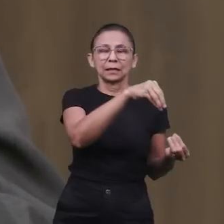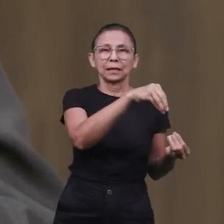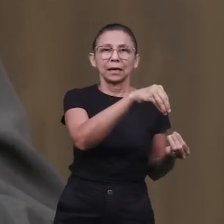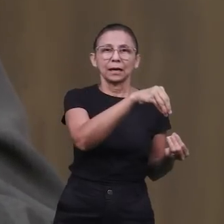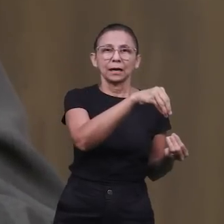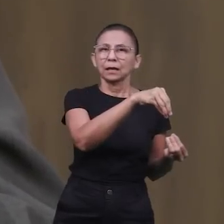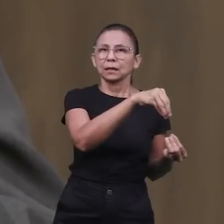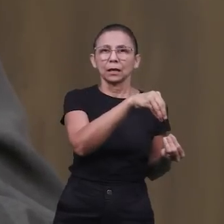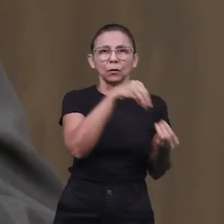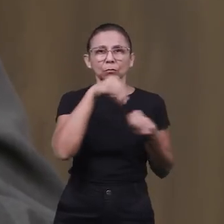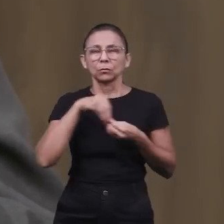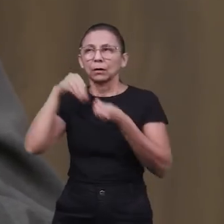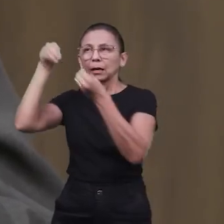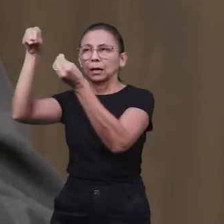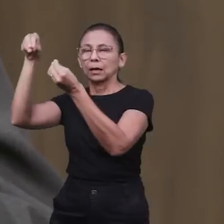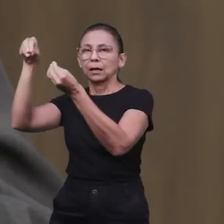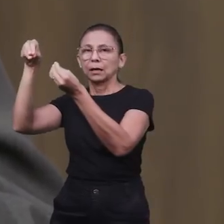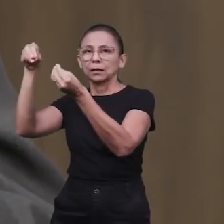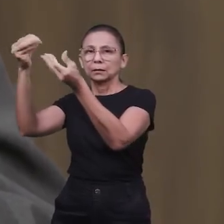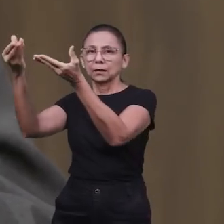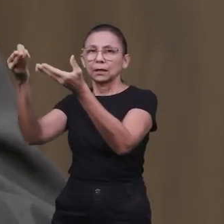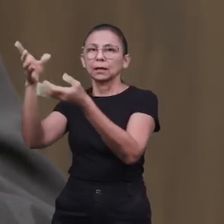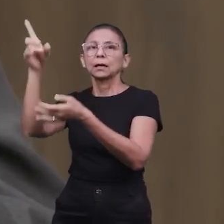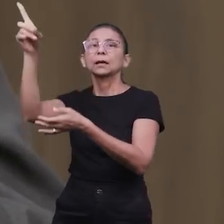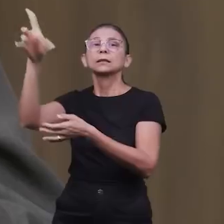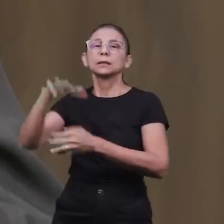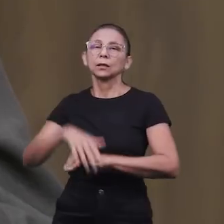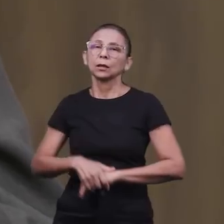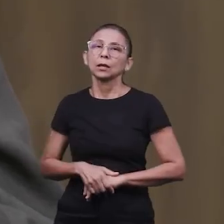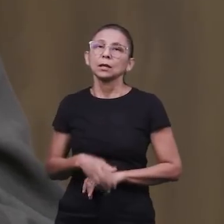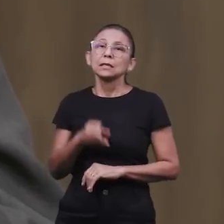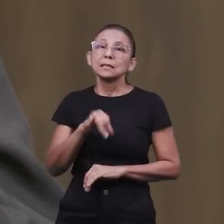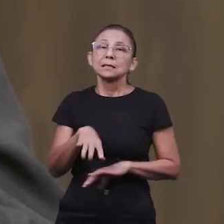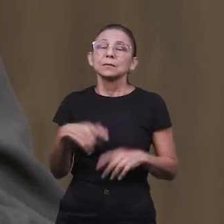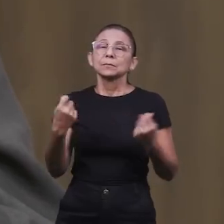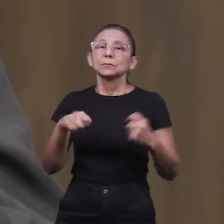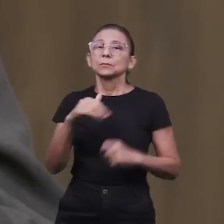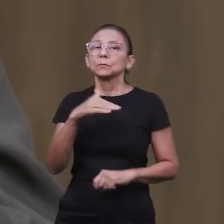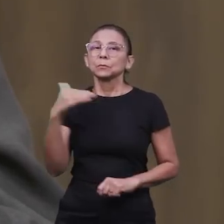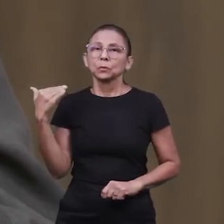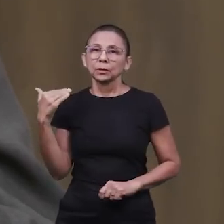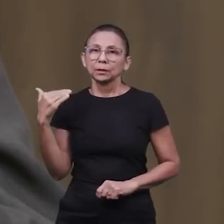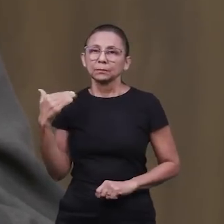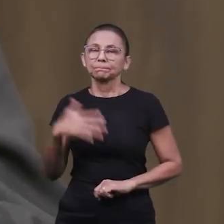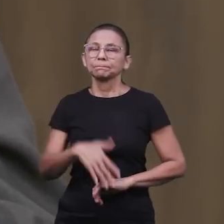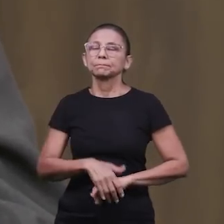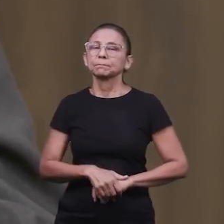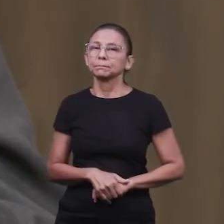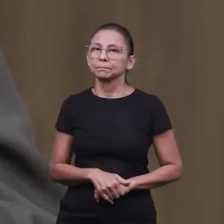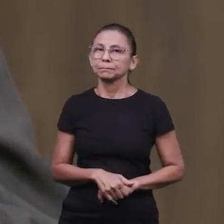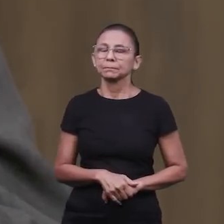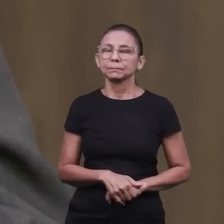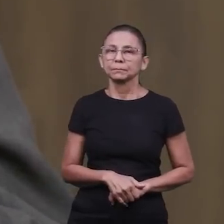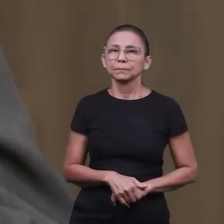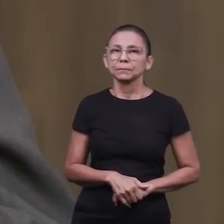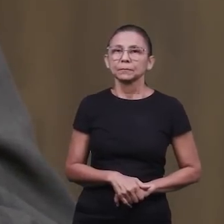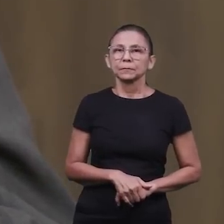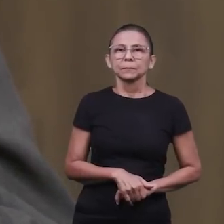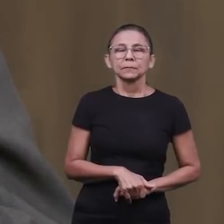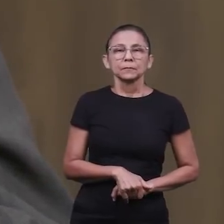a não ser ao nosso Deus, mesmo correndo o risco que aqueles jovens corriam. Que fique